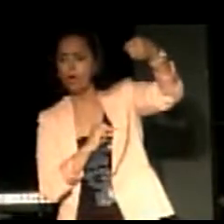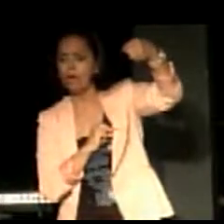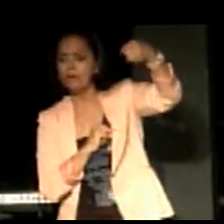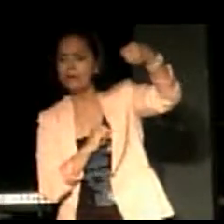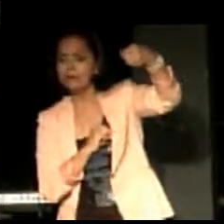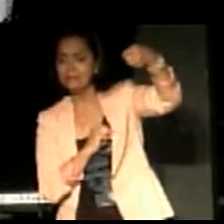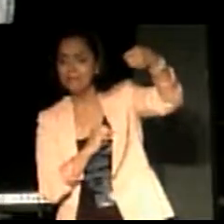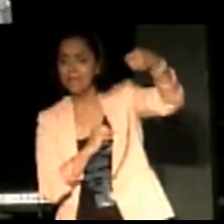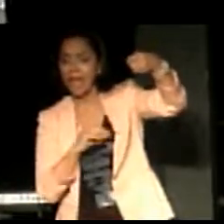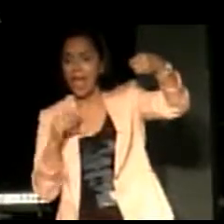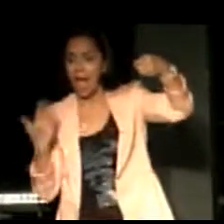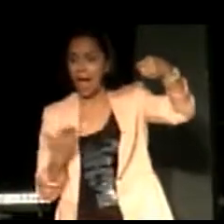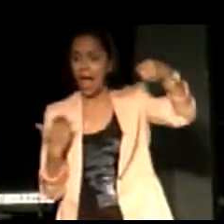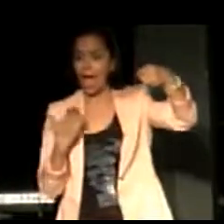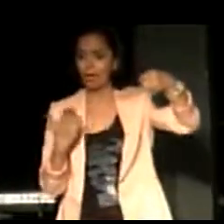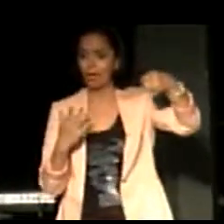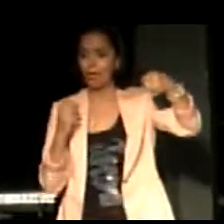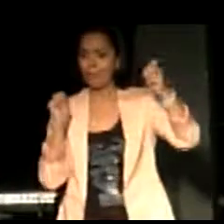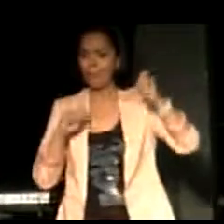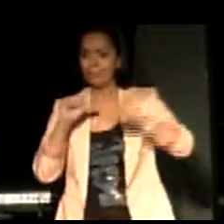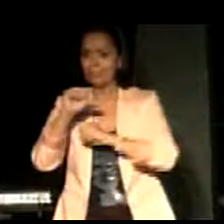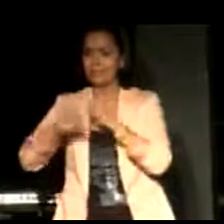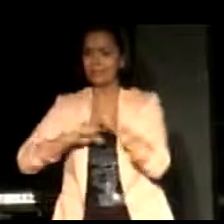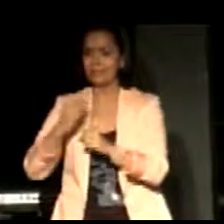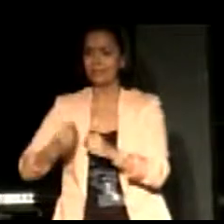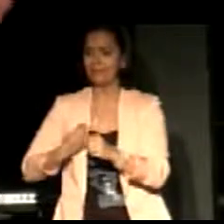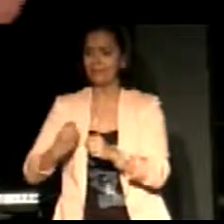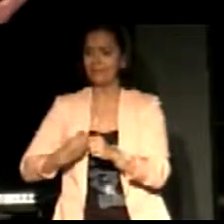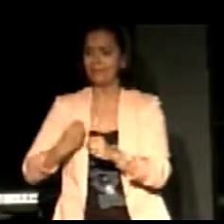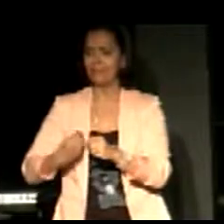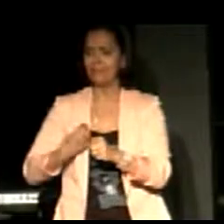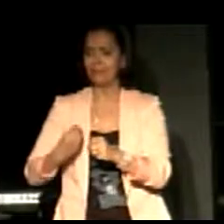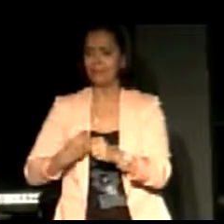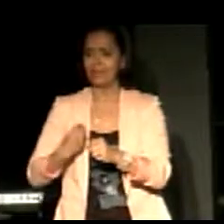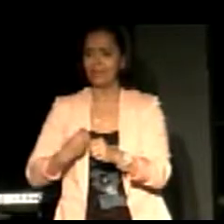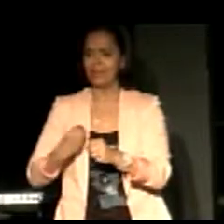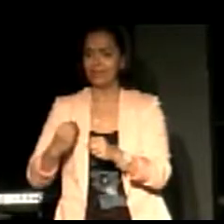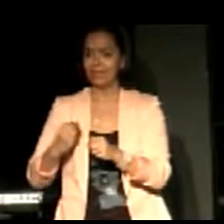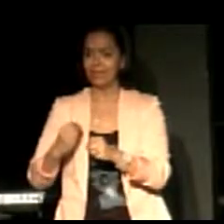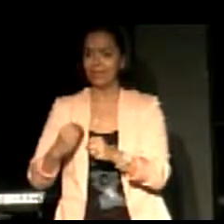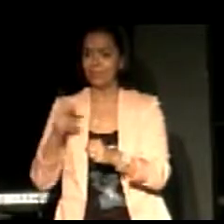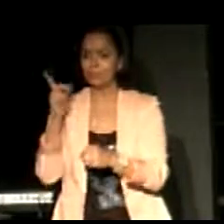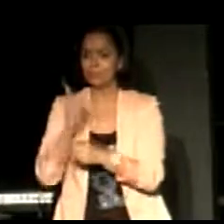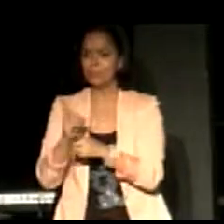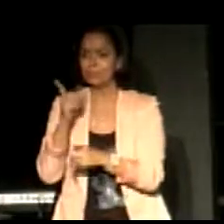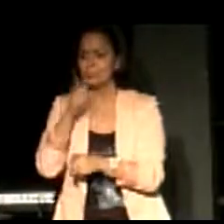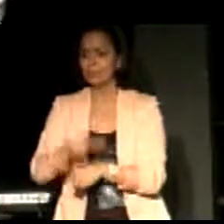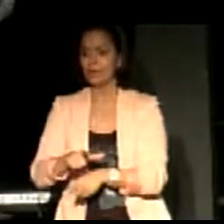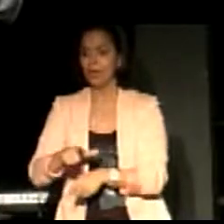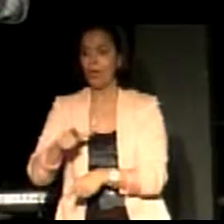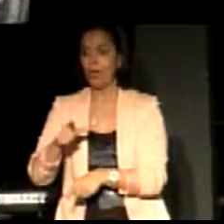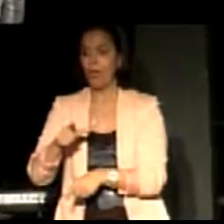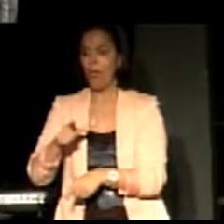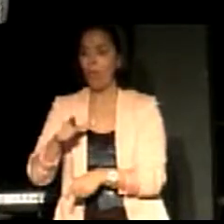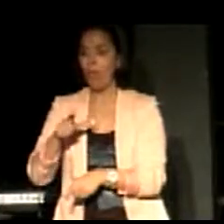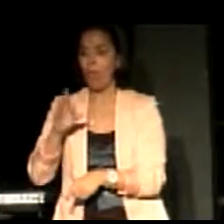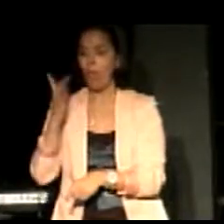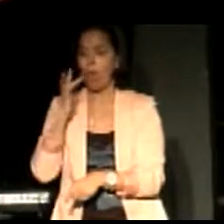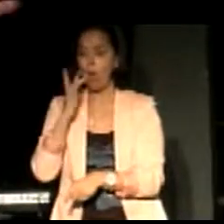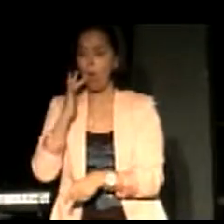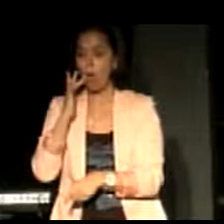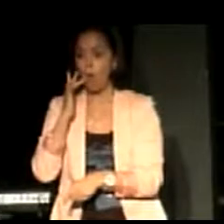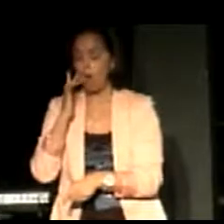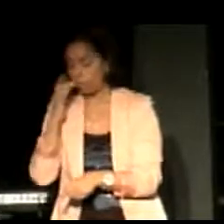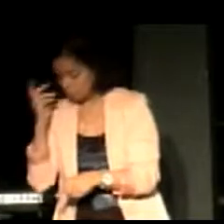a essa pergunta que o autor faz no título. Onde está a felicidade? Embaixo das tábuas